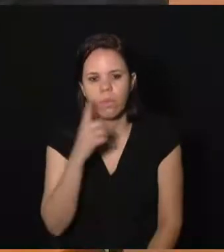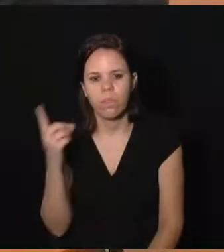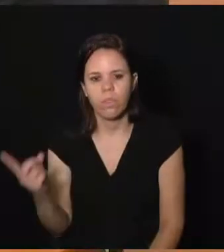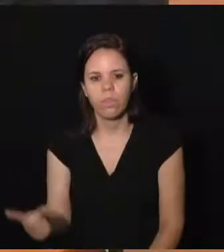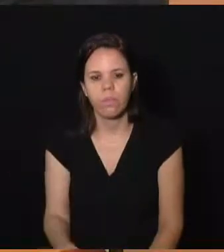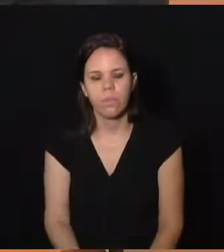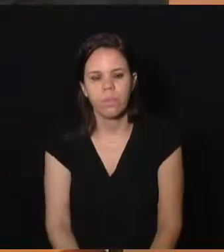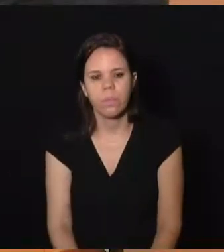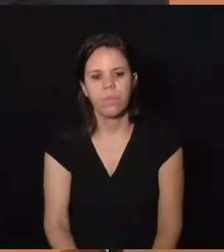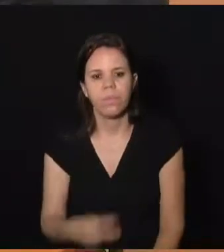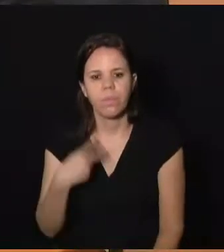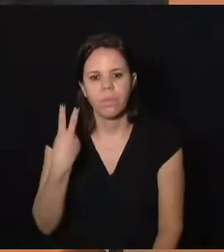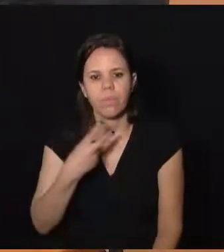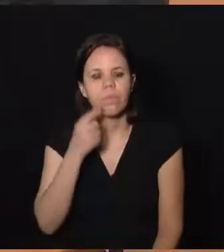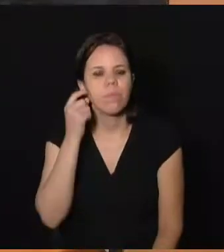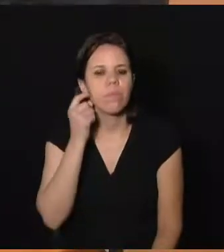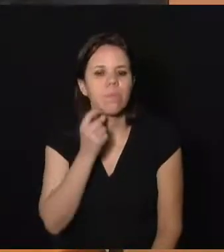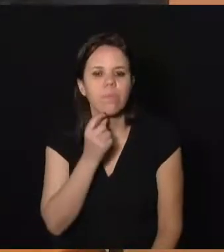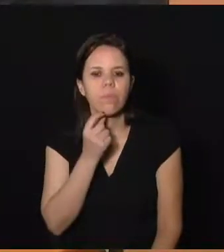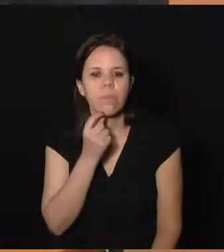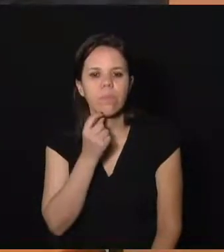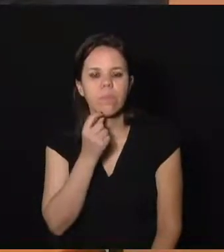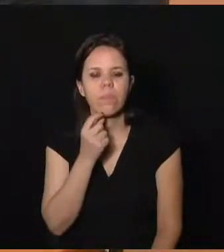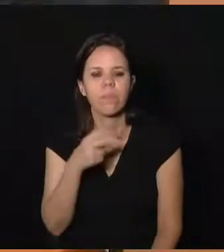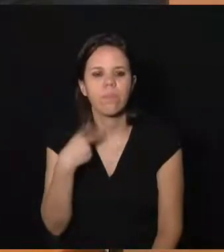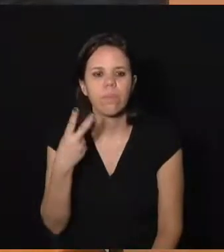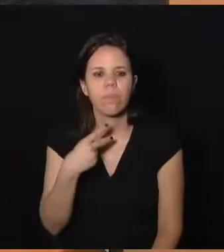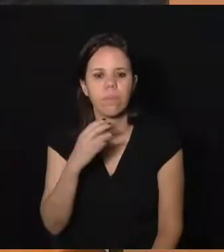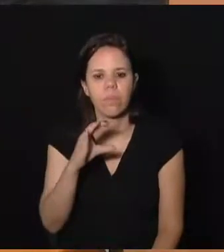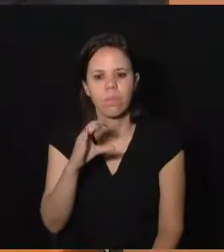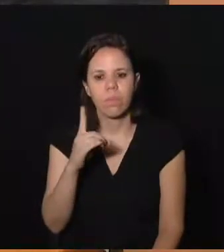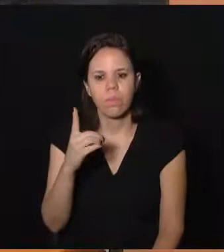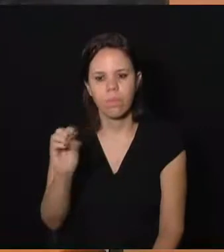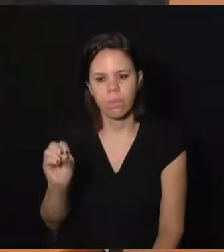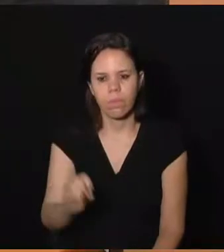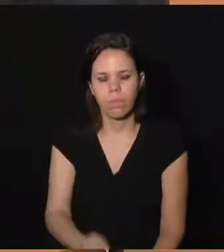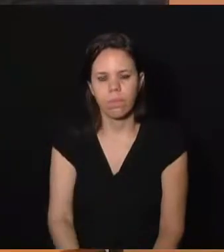Bom dia, vereador Marcelo, vereador Sidão Santos,